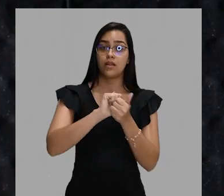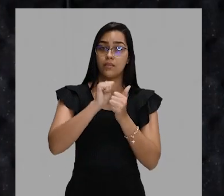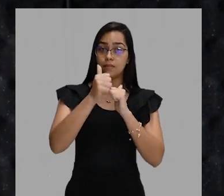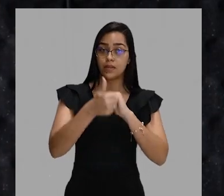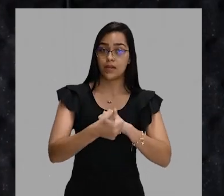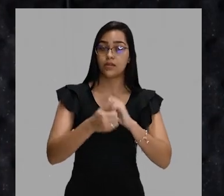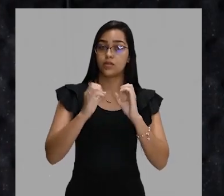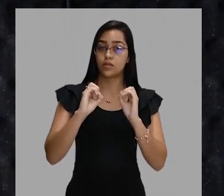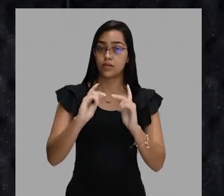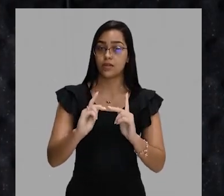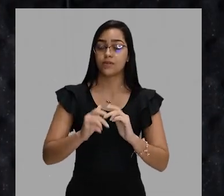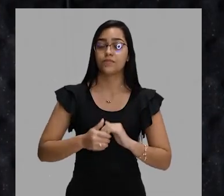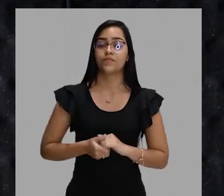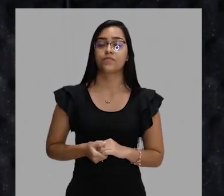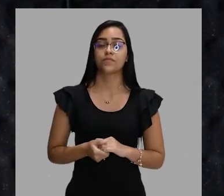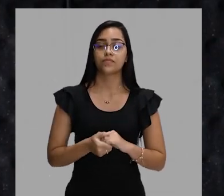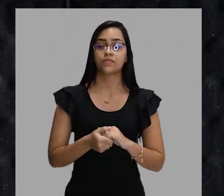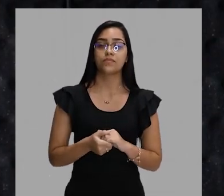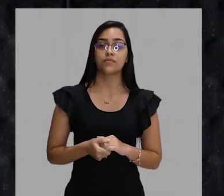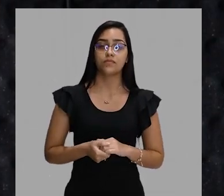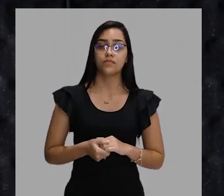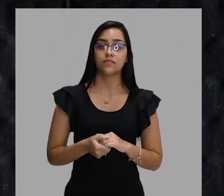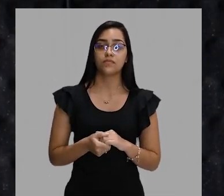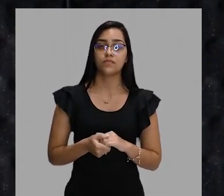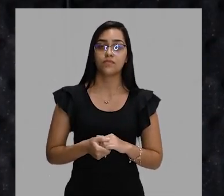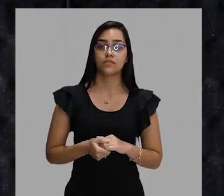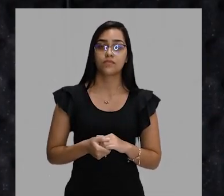adaptados, ok? E